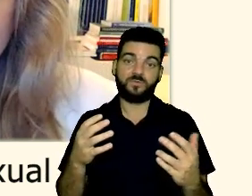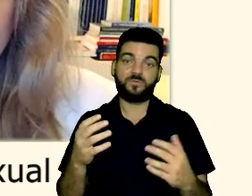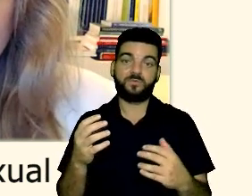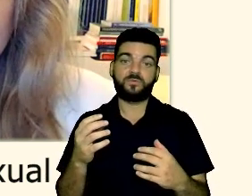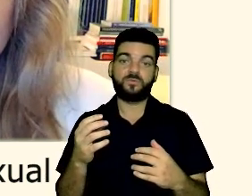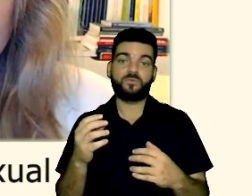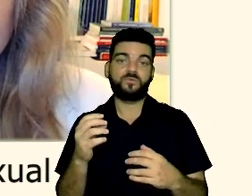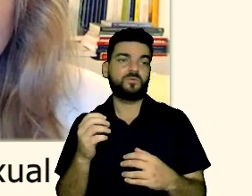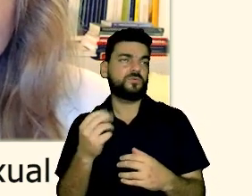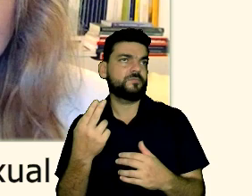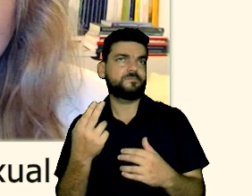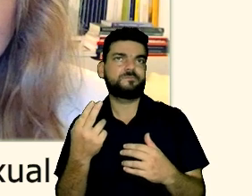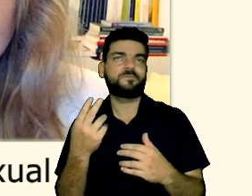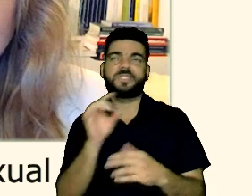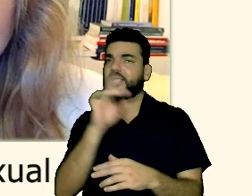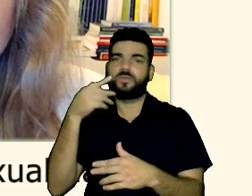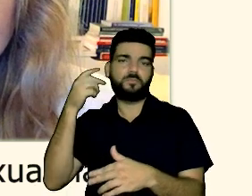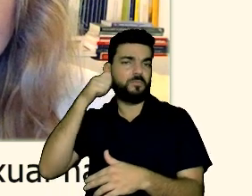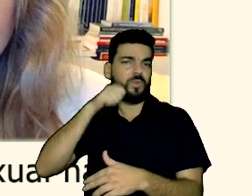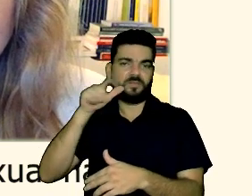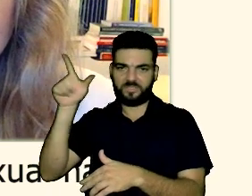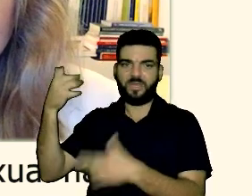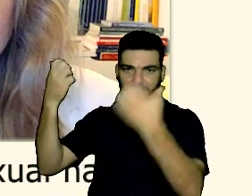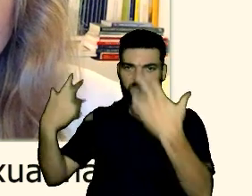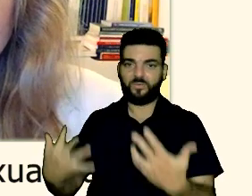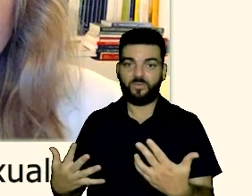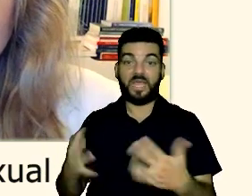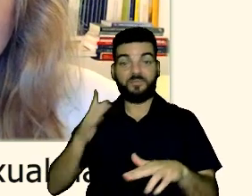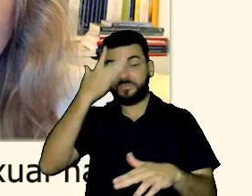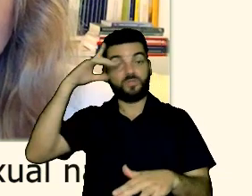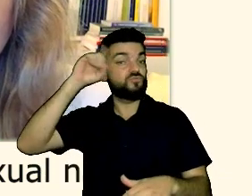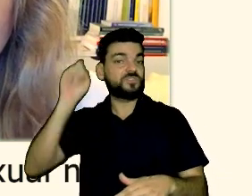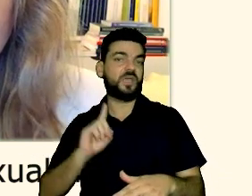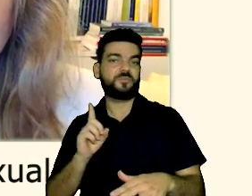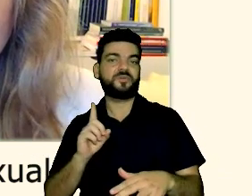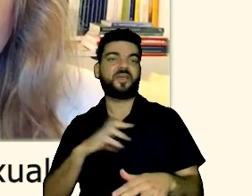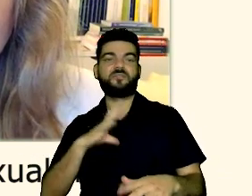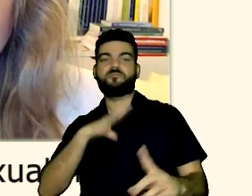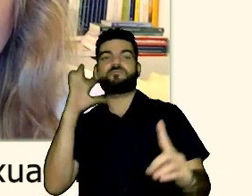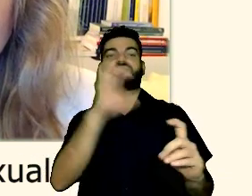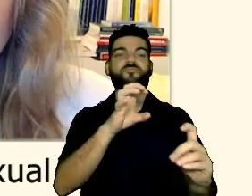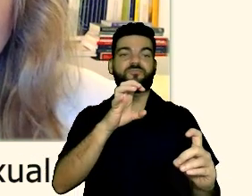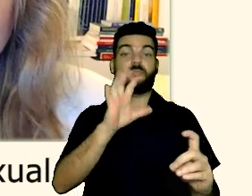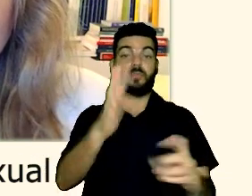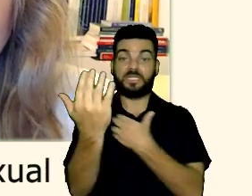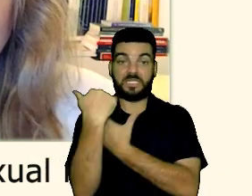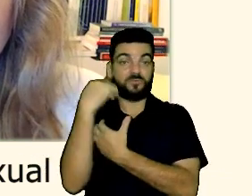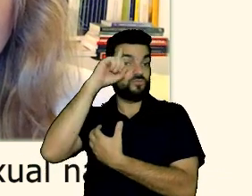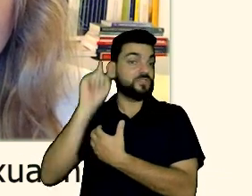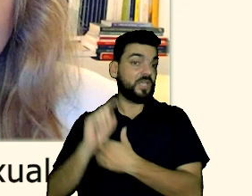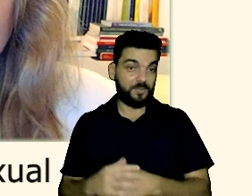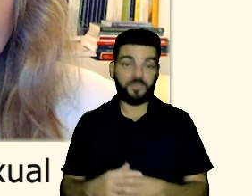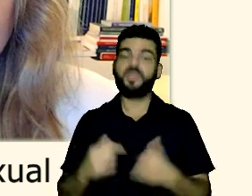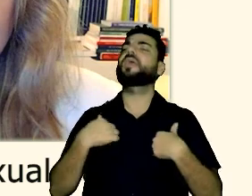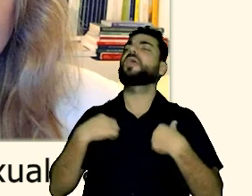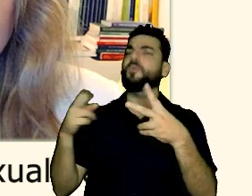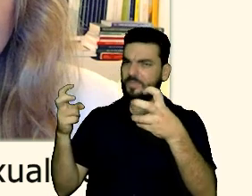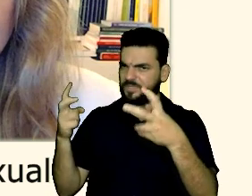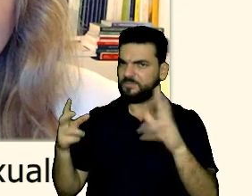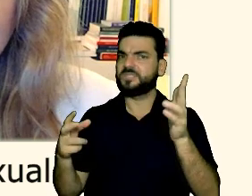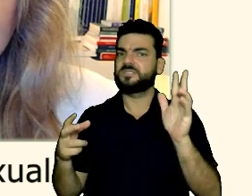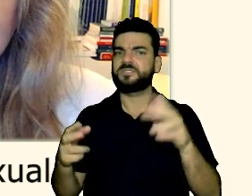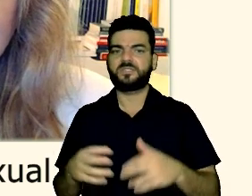práticas. Principalmente porque muitas vezes o assédio, além dele ser não intencional, como já foi muito bem colocado